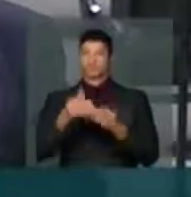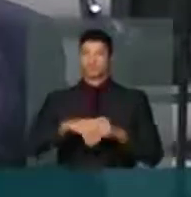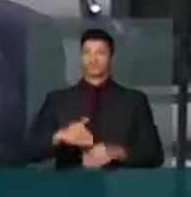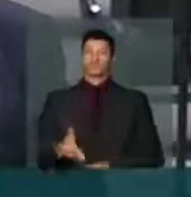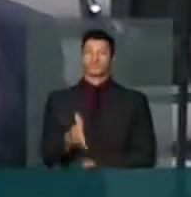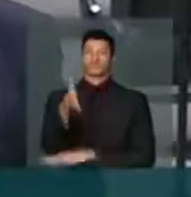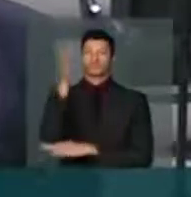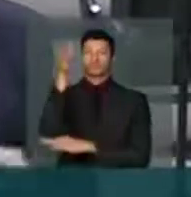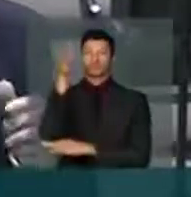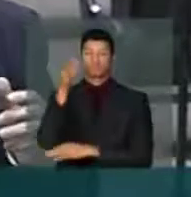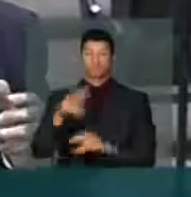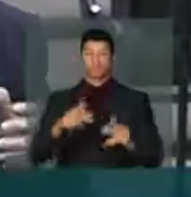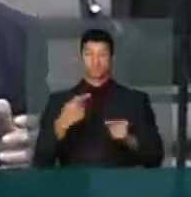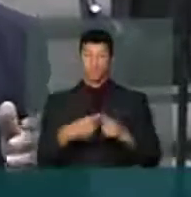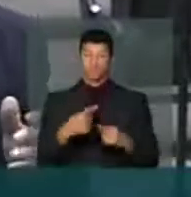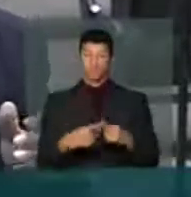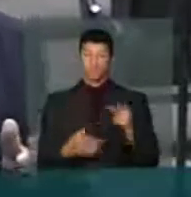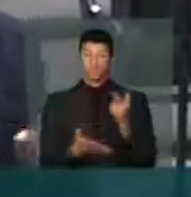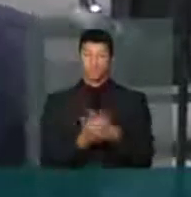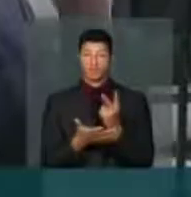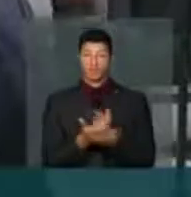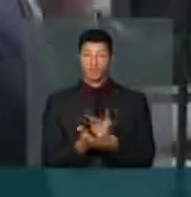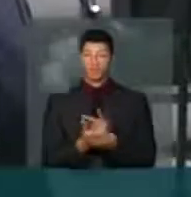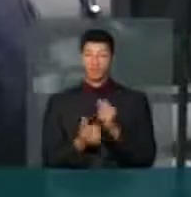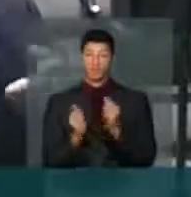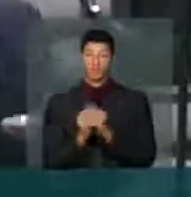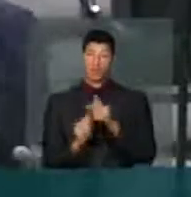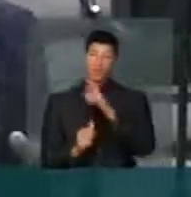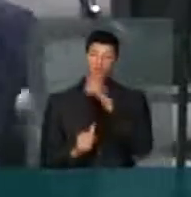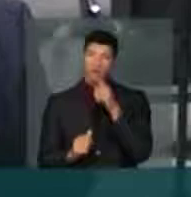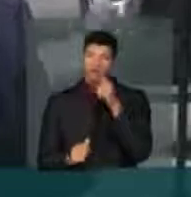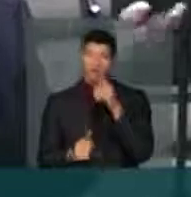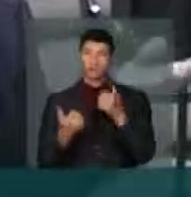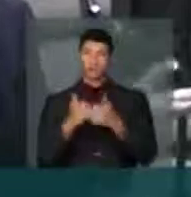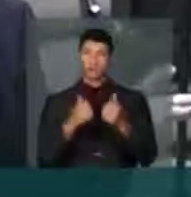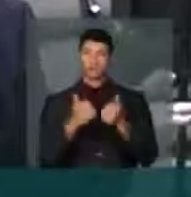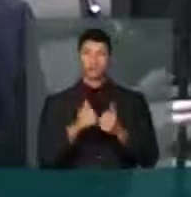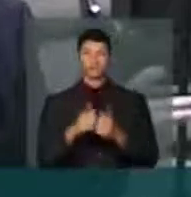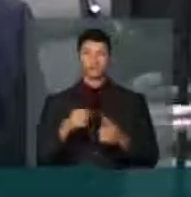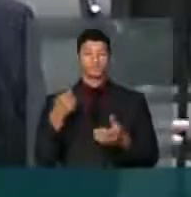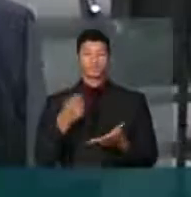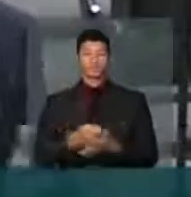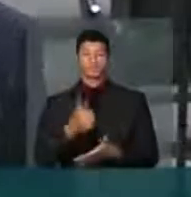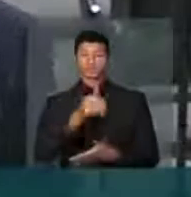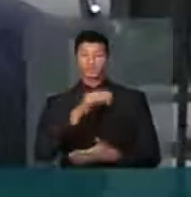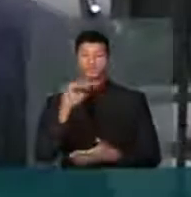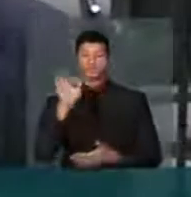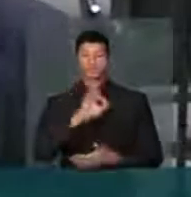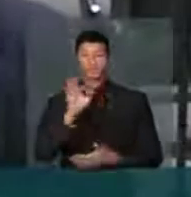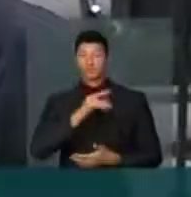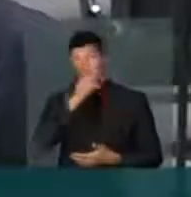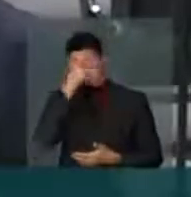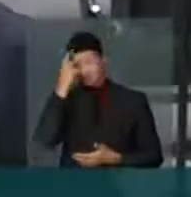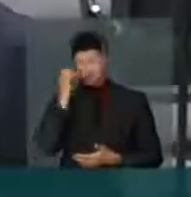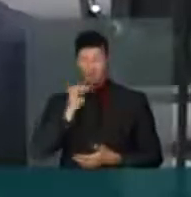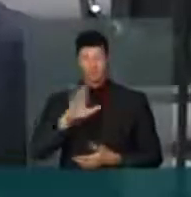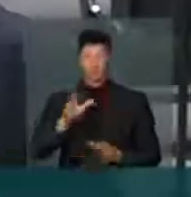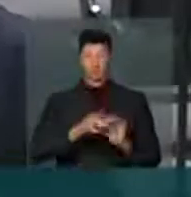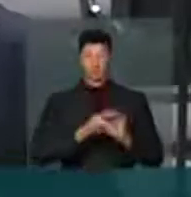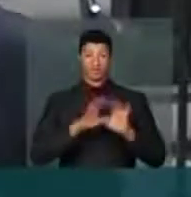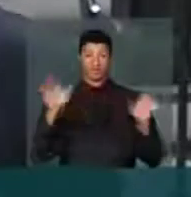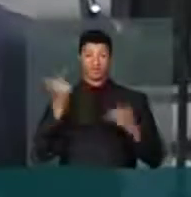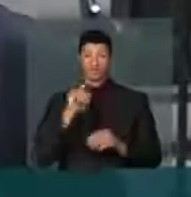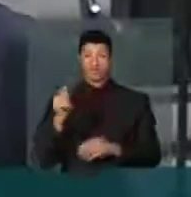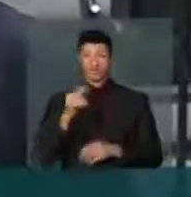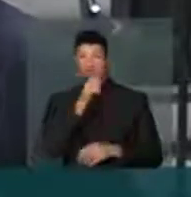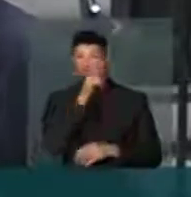bandeira. Porque mesmo com lanche, com ônibus, com tudo, eles não botaram 10% do que aqueles livremente, sem